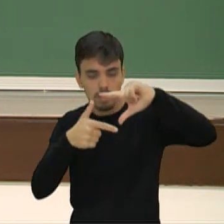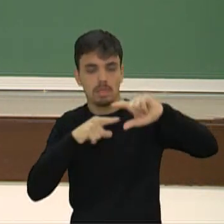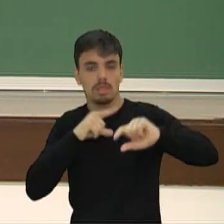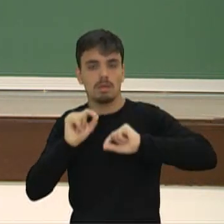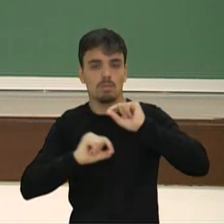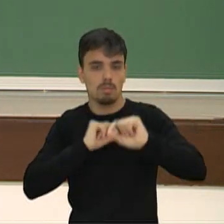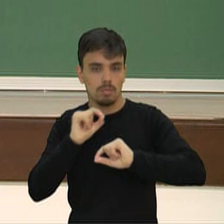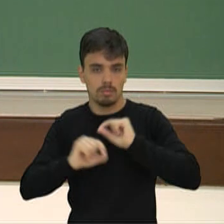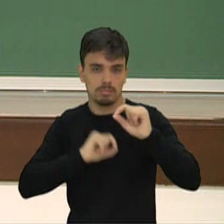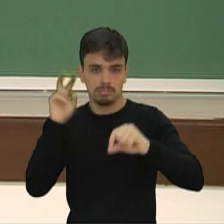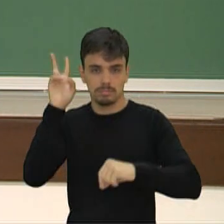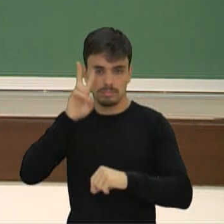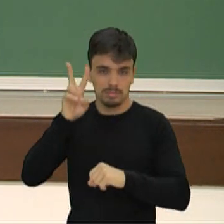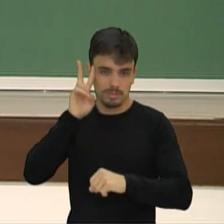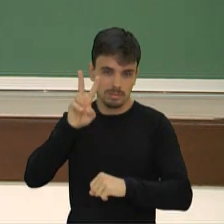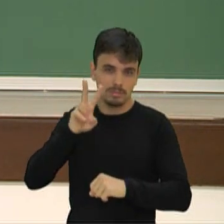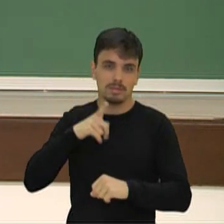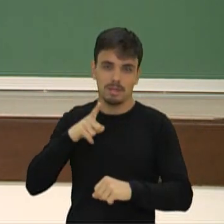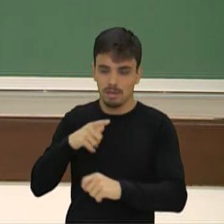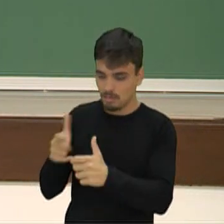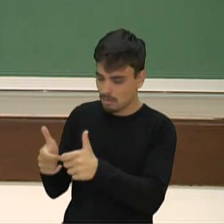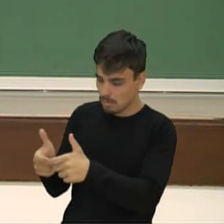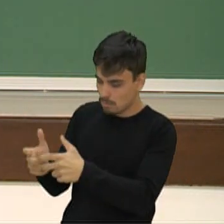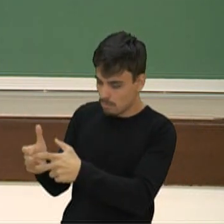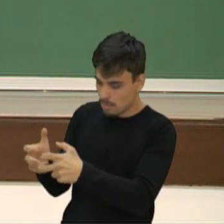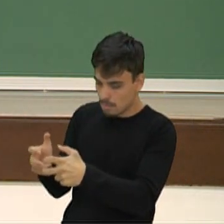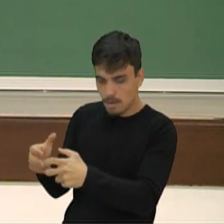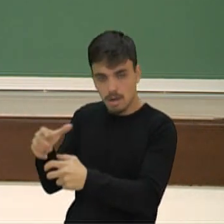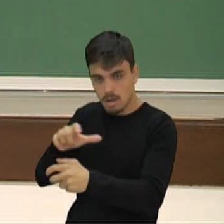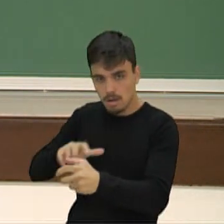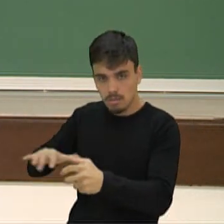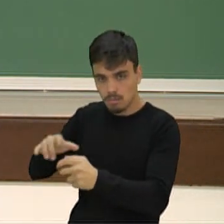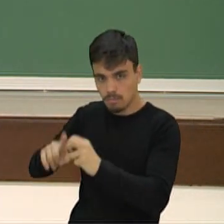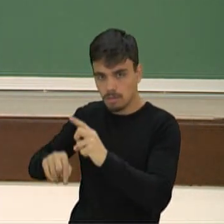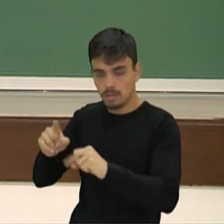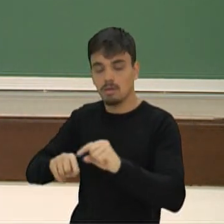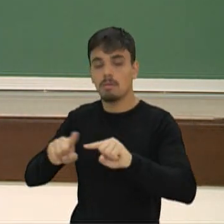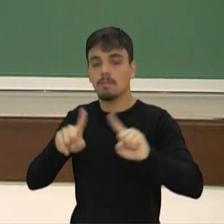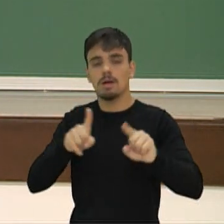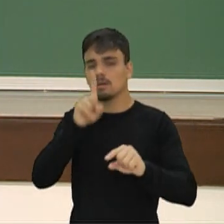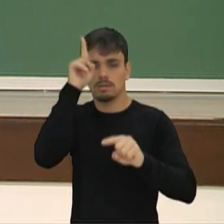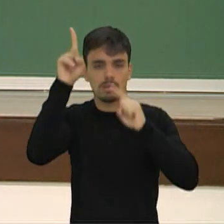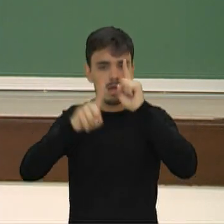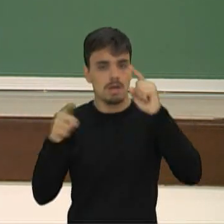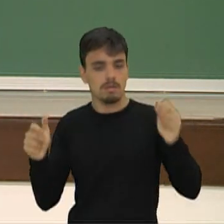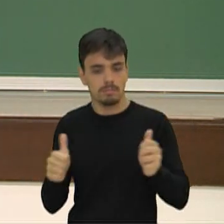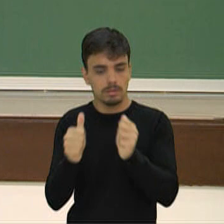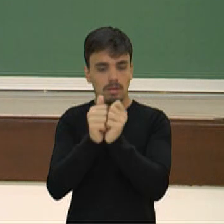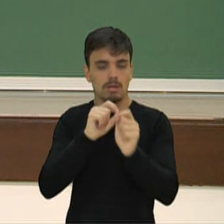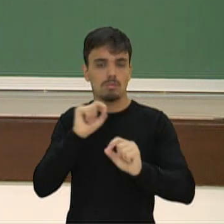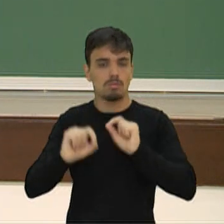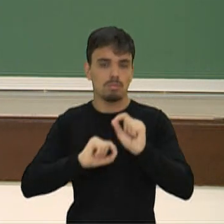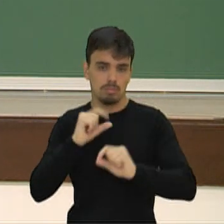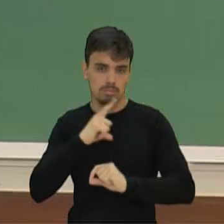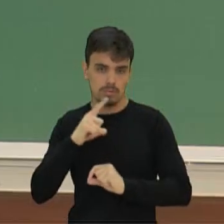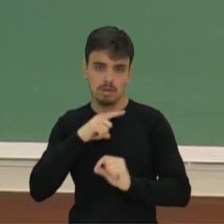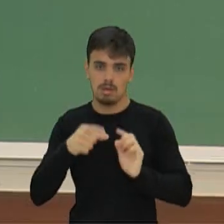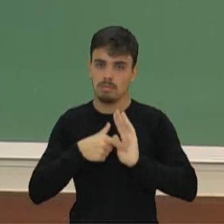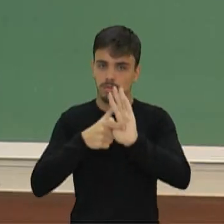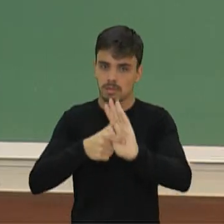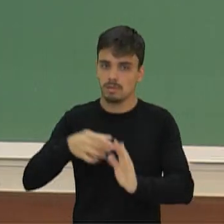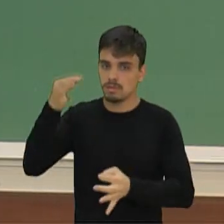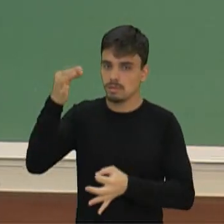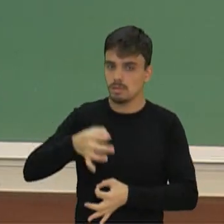lembra muito o que você tem ali no controle do PlayStation. A ideia dessa parceria que teve foi mostrar, até pelo fato